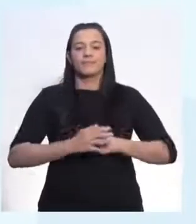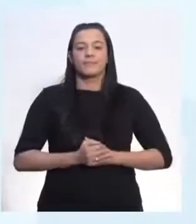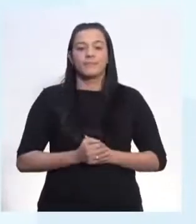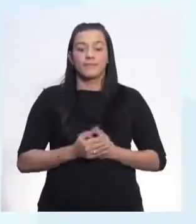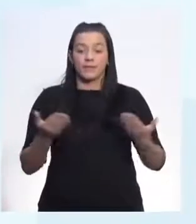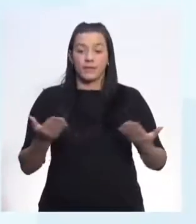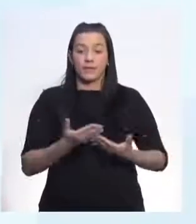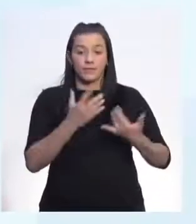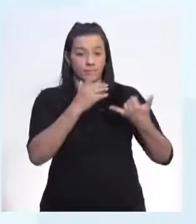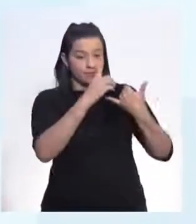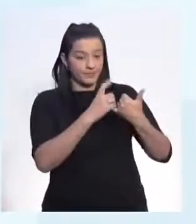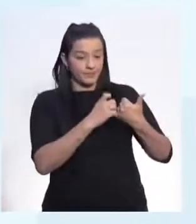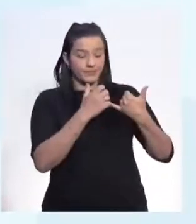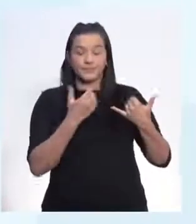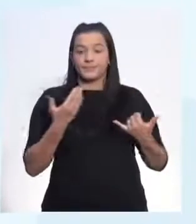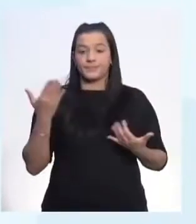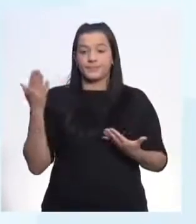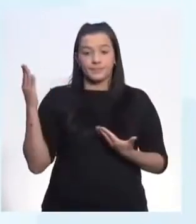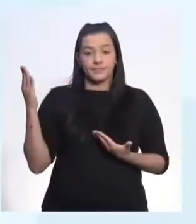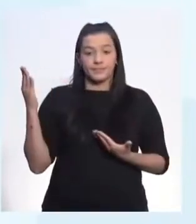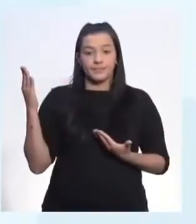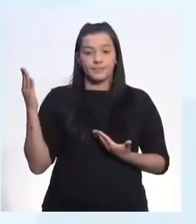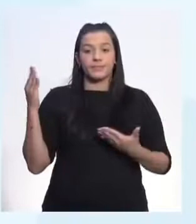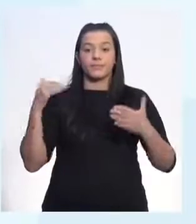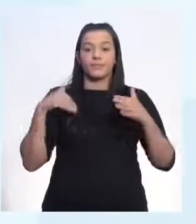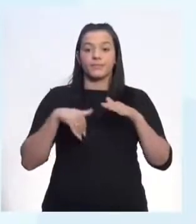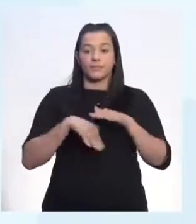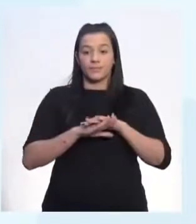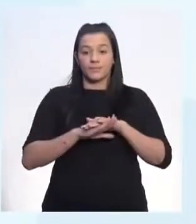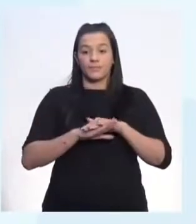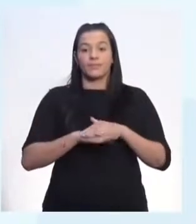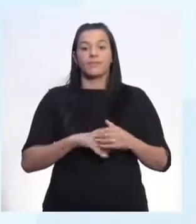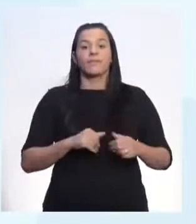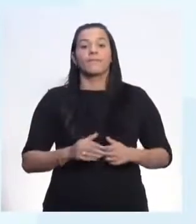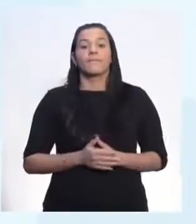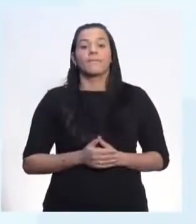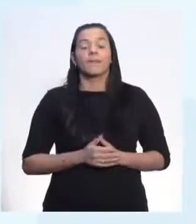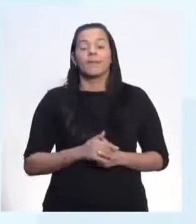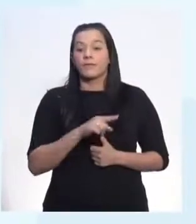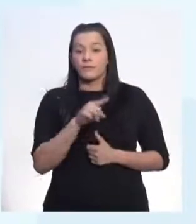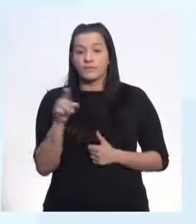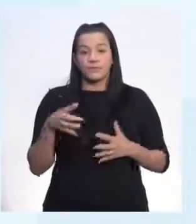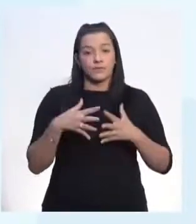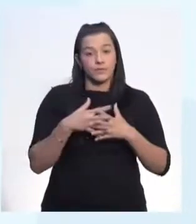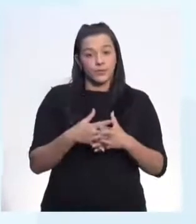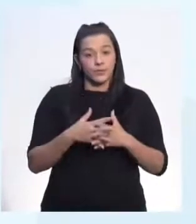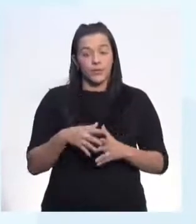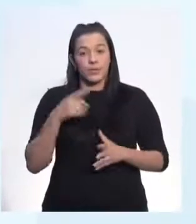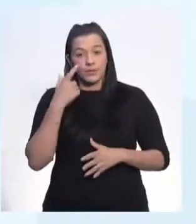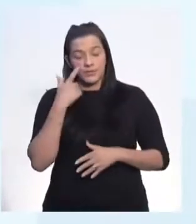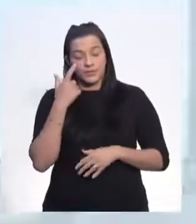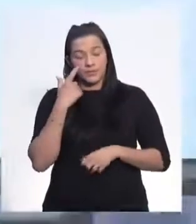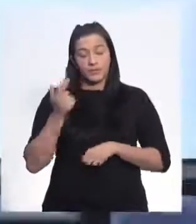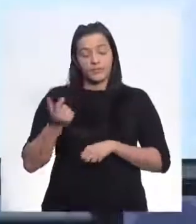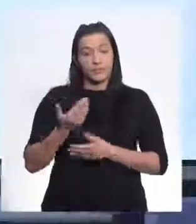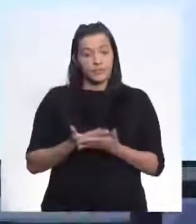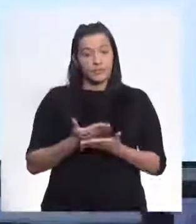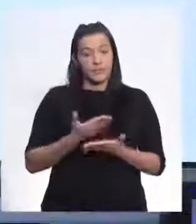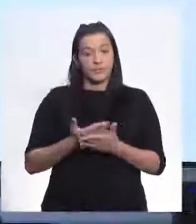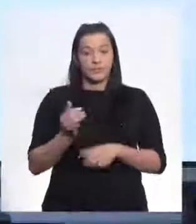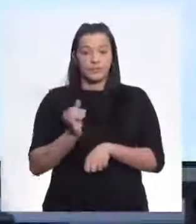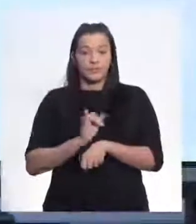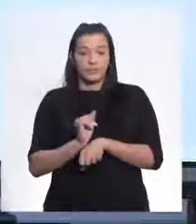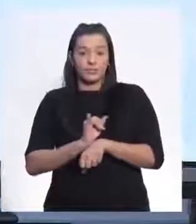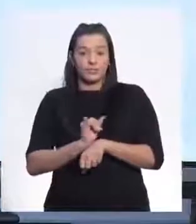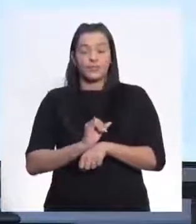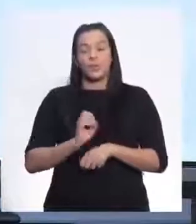tira um print da tela para você guardar aí. As maiores dúvidas, reveja a nossa aula no YouTube